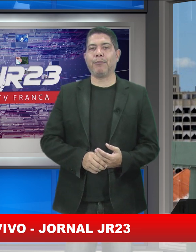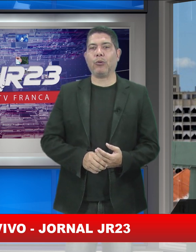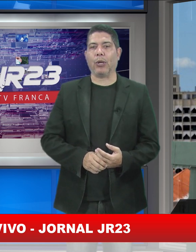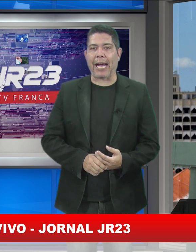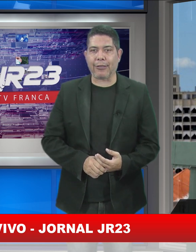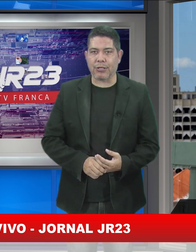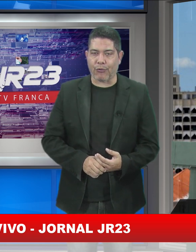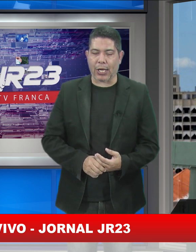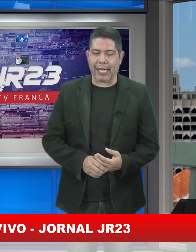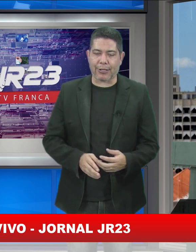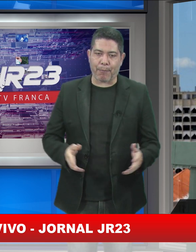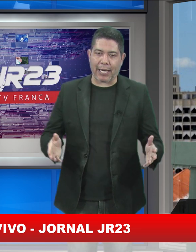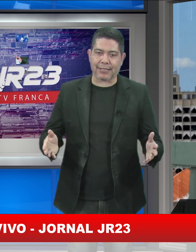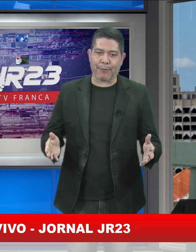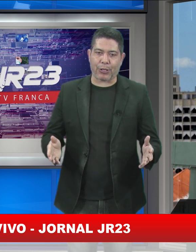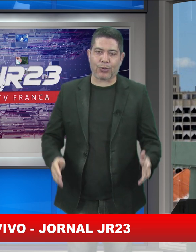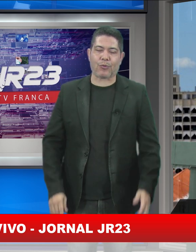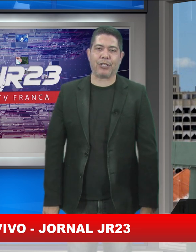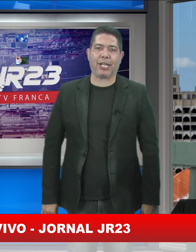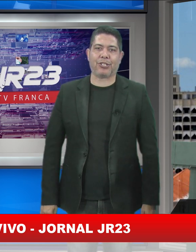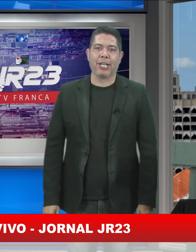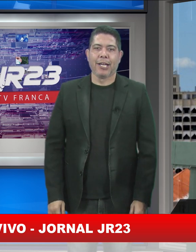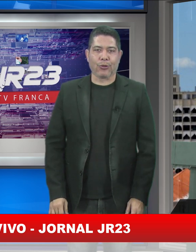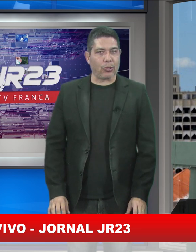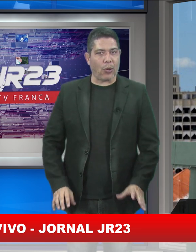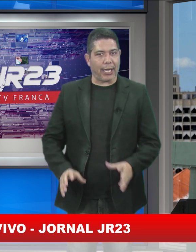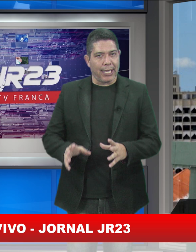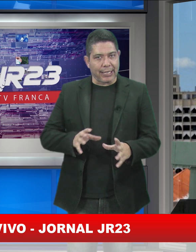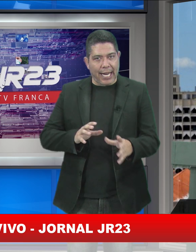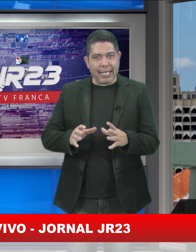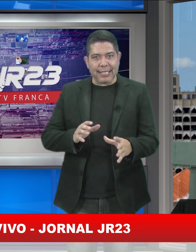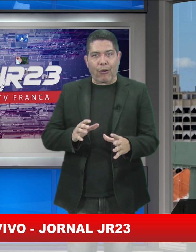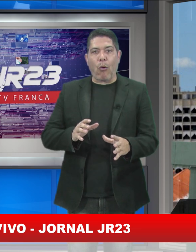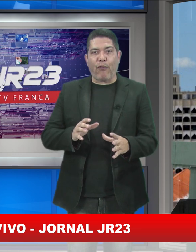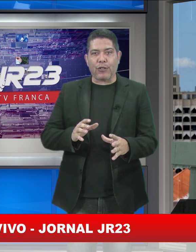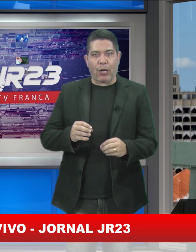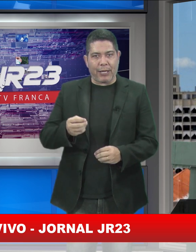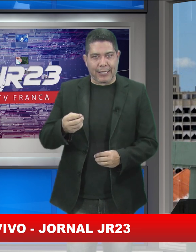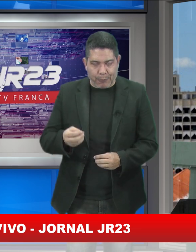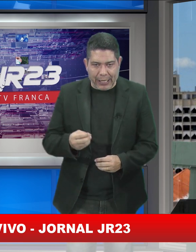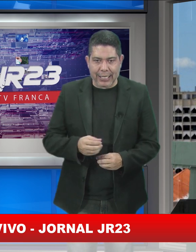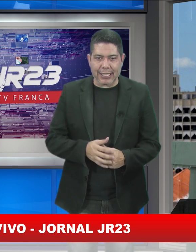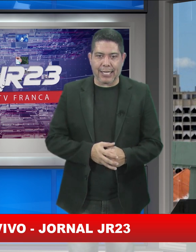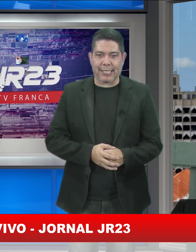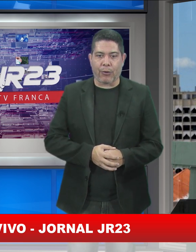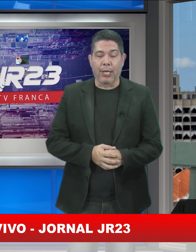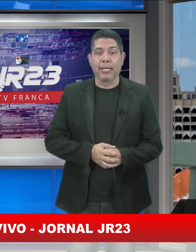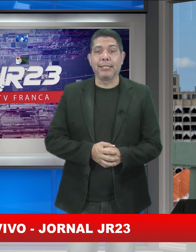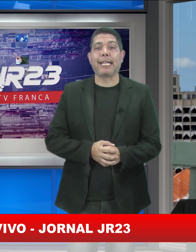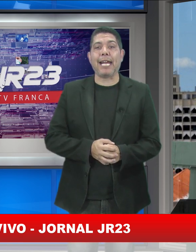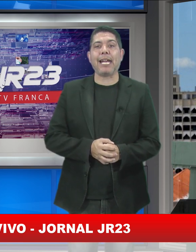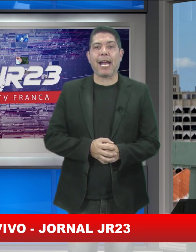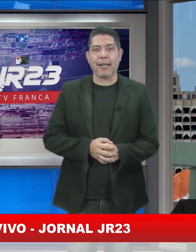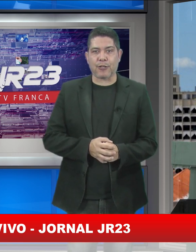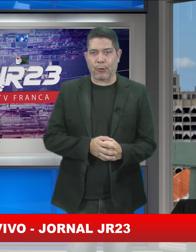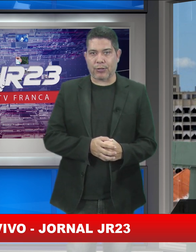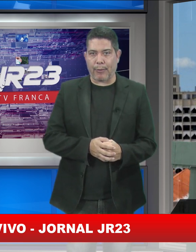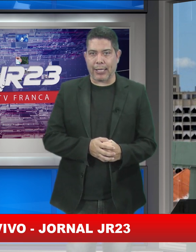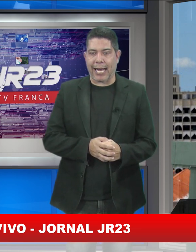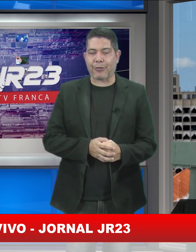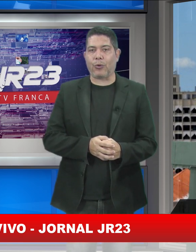Luiz Maldonado, advogado, que participa junto com a gente. Doutor, tem essa confusão, mas explica direitinho de quem é